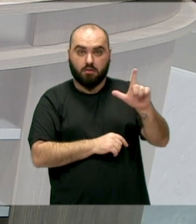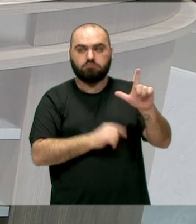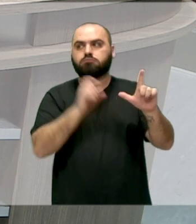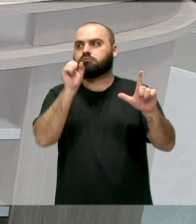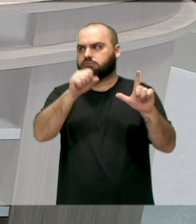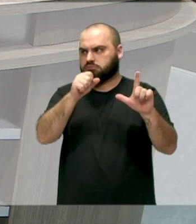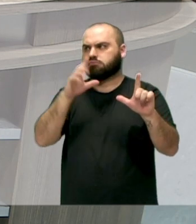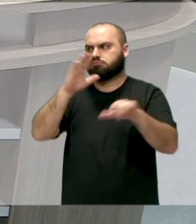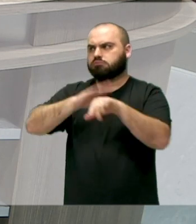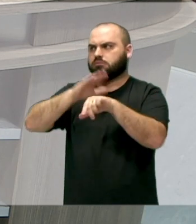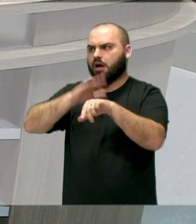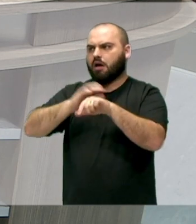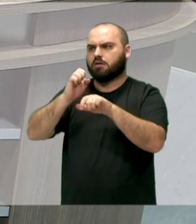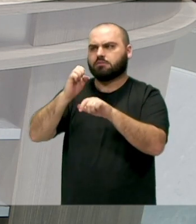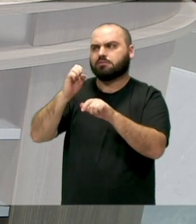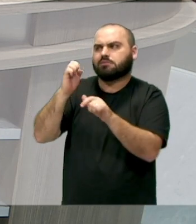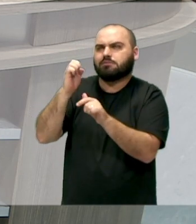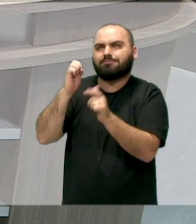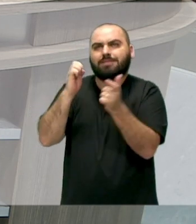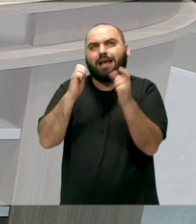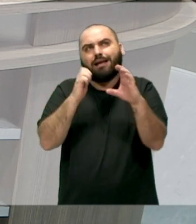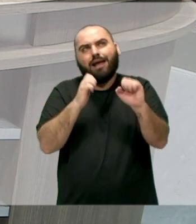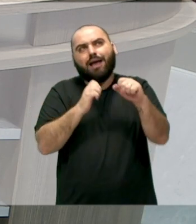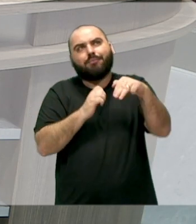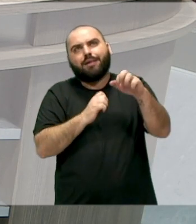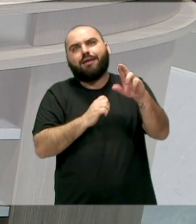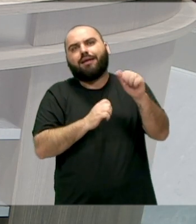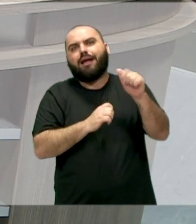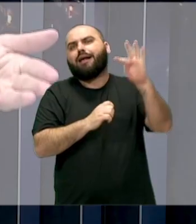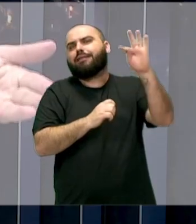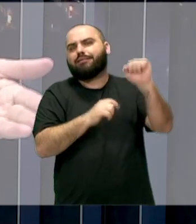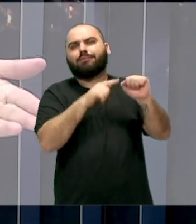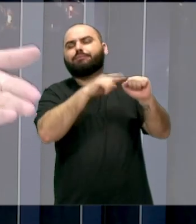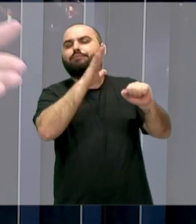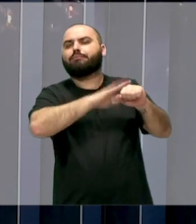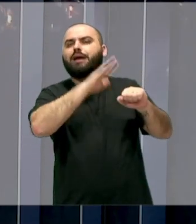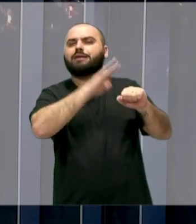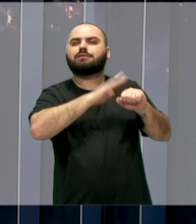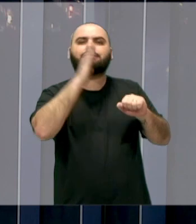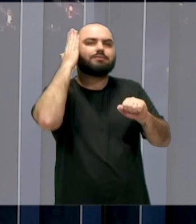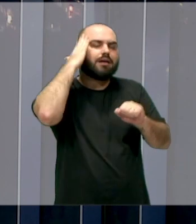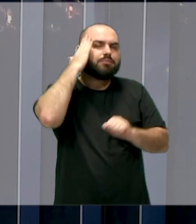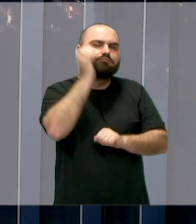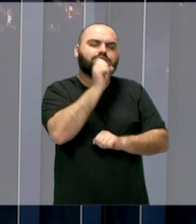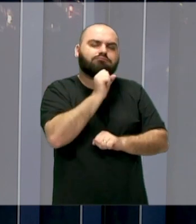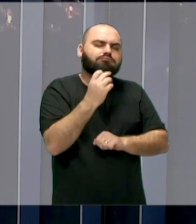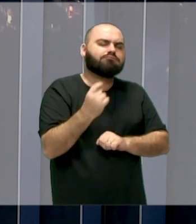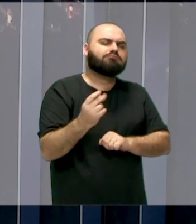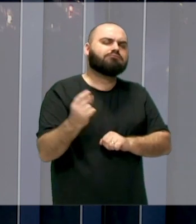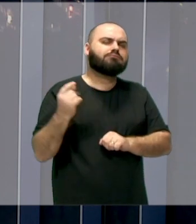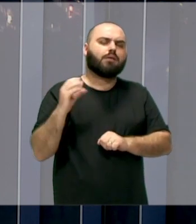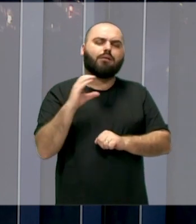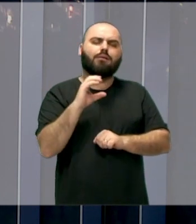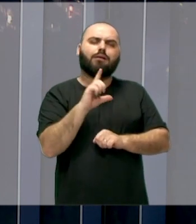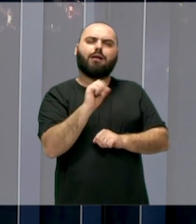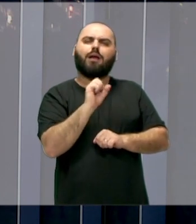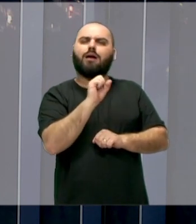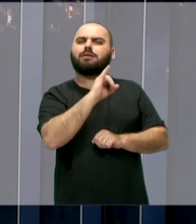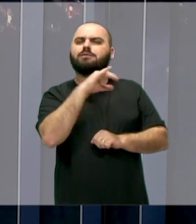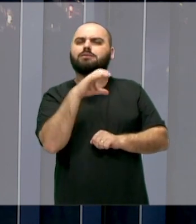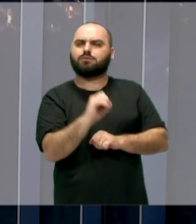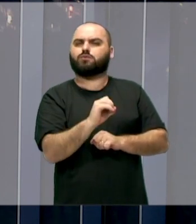mais né? erudito, mais clássico, mas eles já vêm fazendo um trabalho não de popularização,